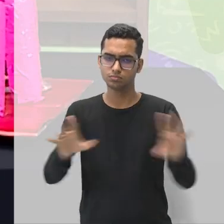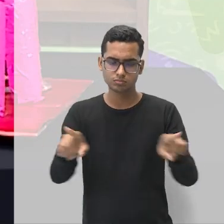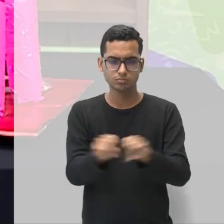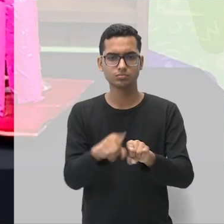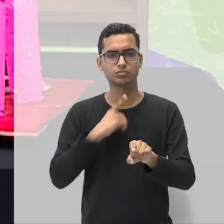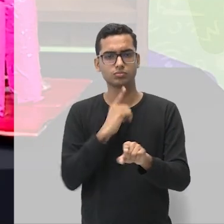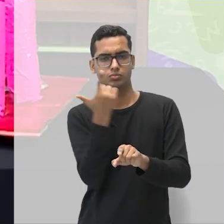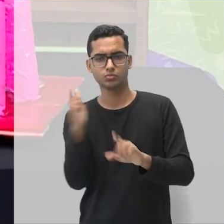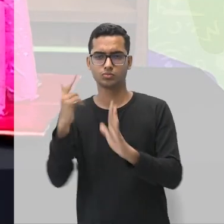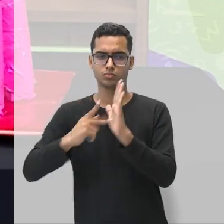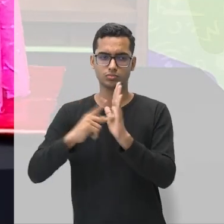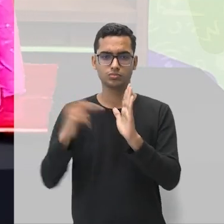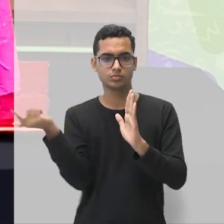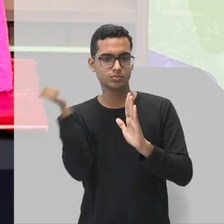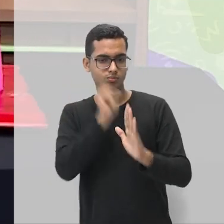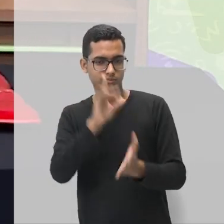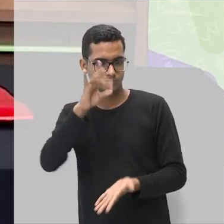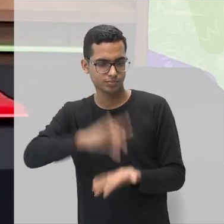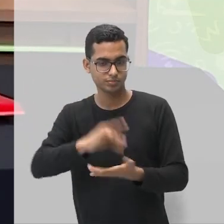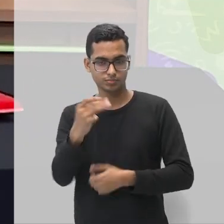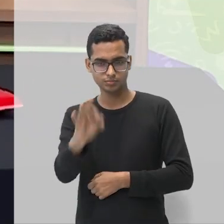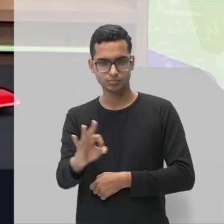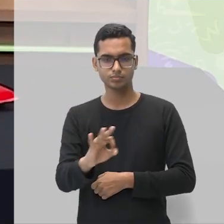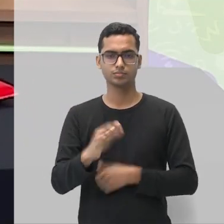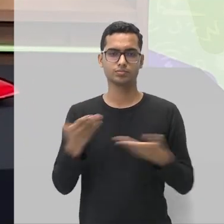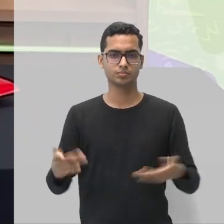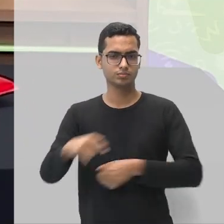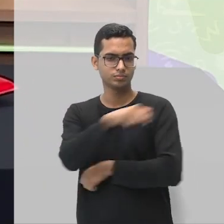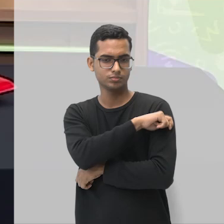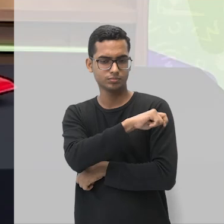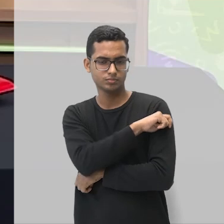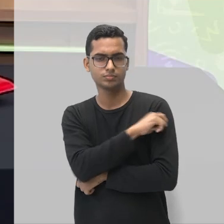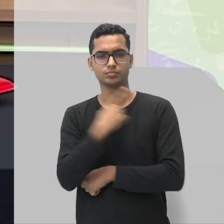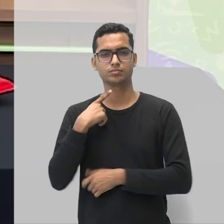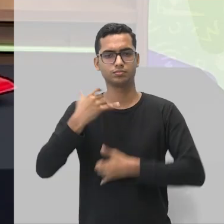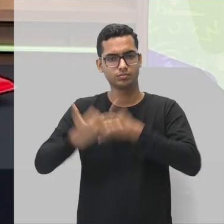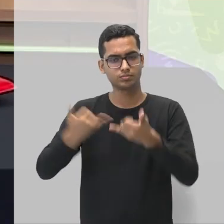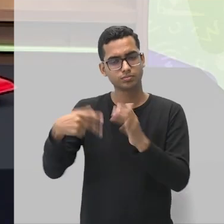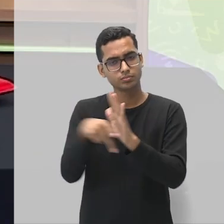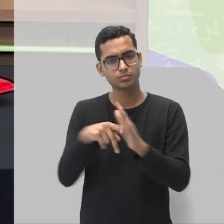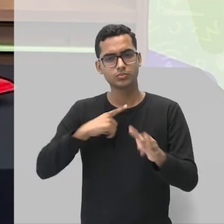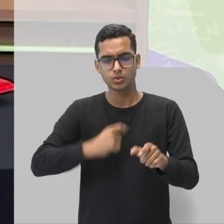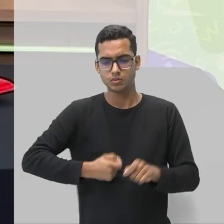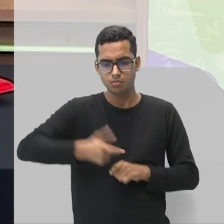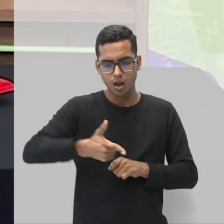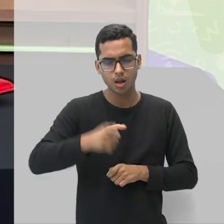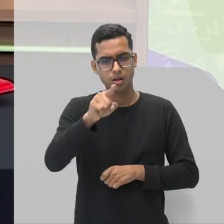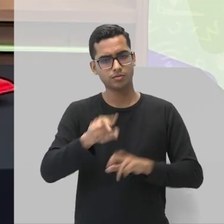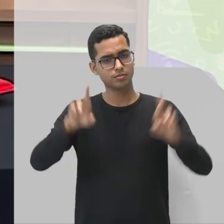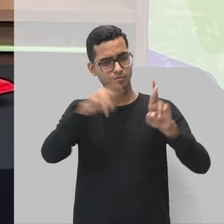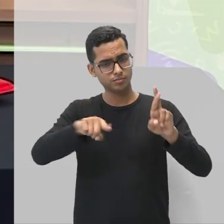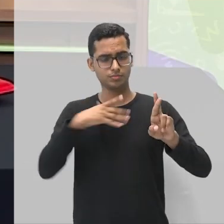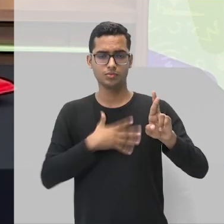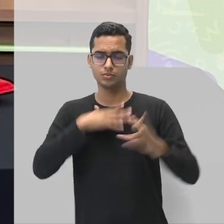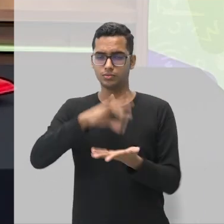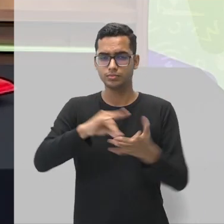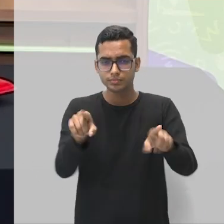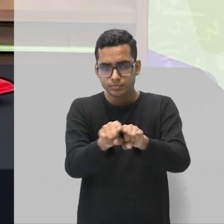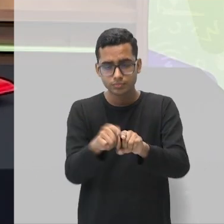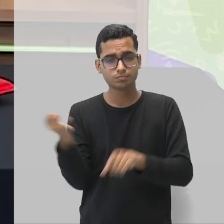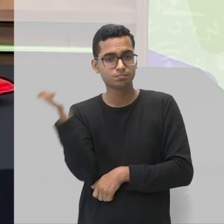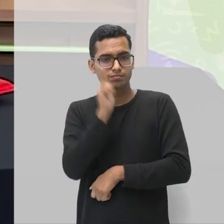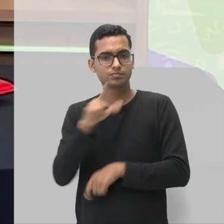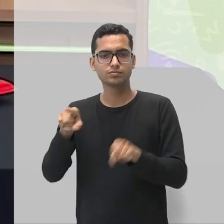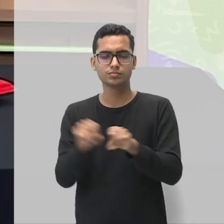outras pontuações. Muito bem, alunos, esse é o nosso jogo de argolas. Espero que vocês tenham gostado e que vocês